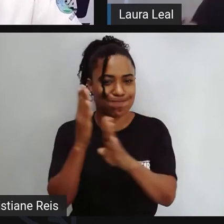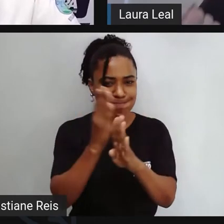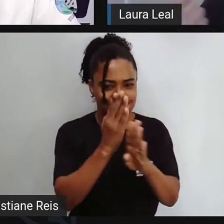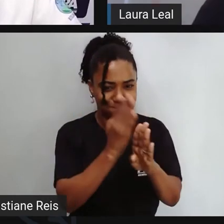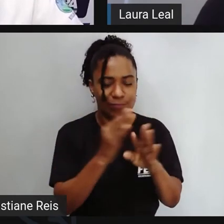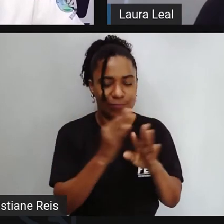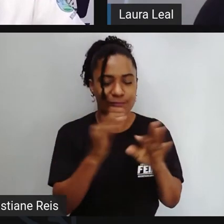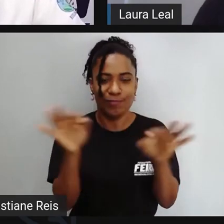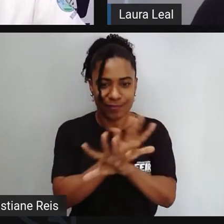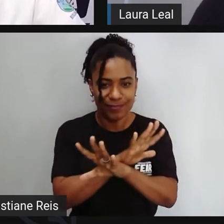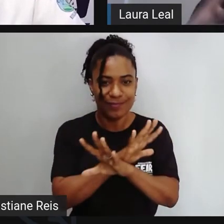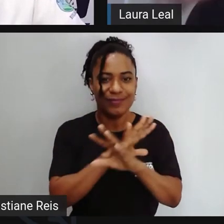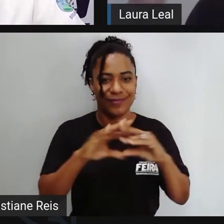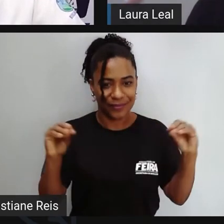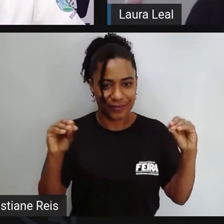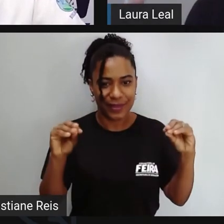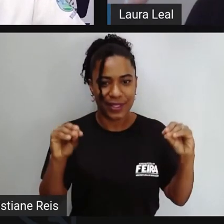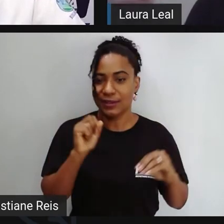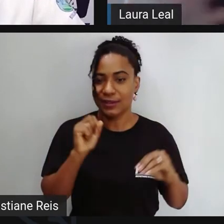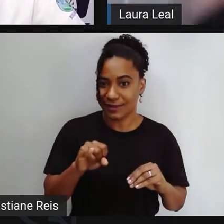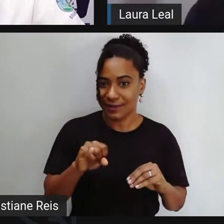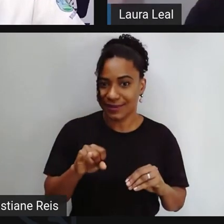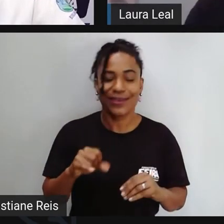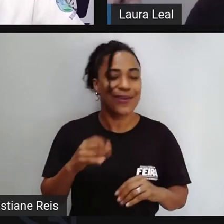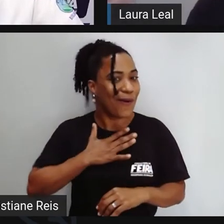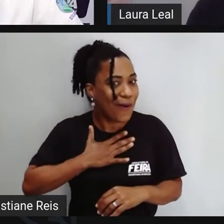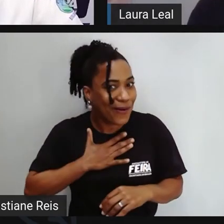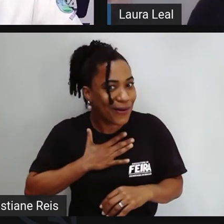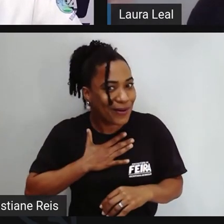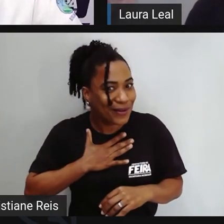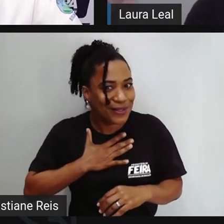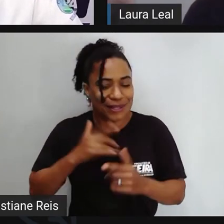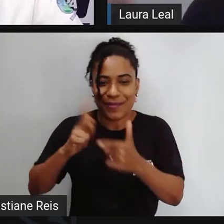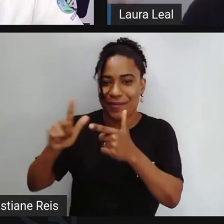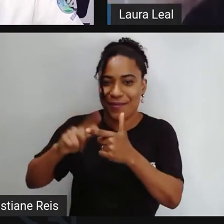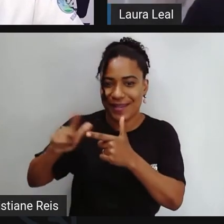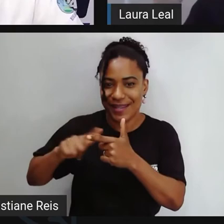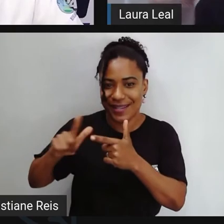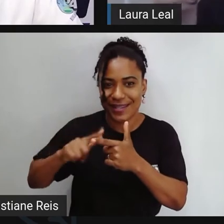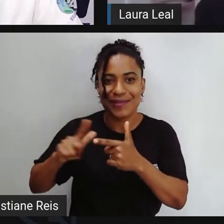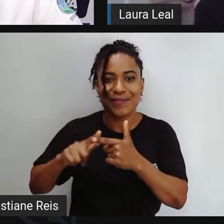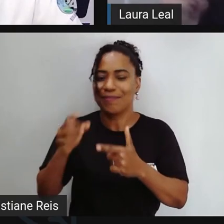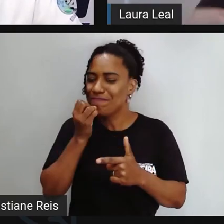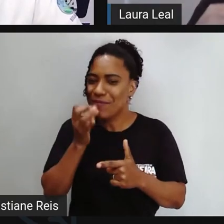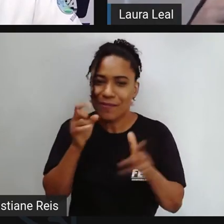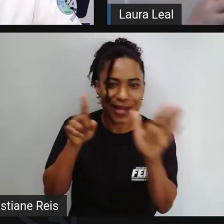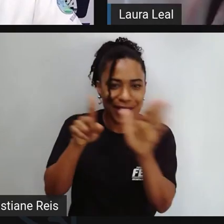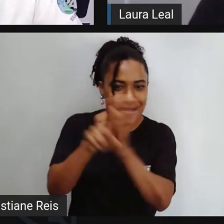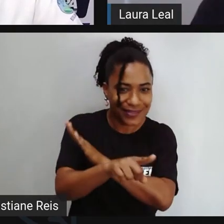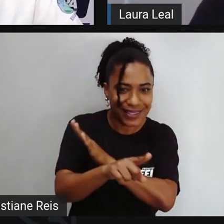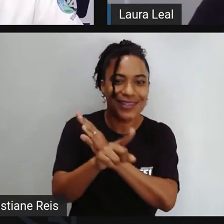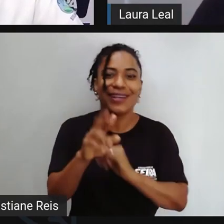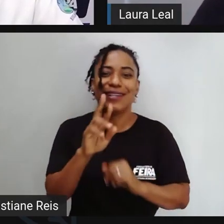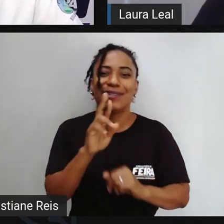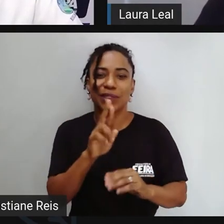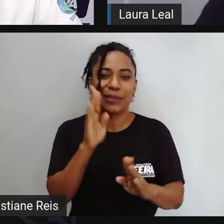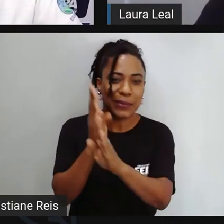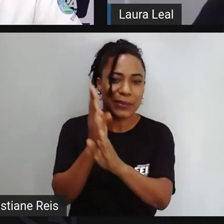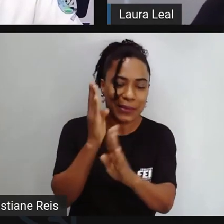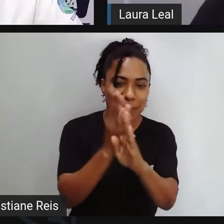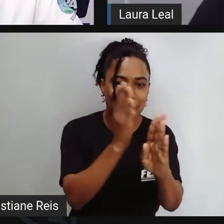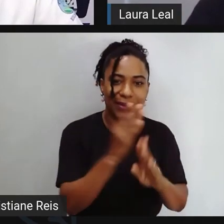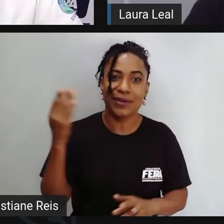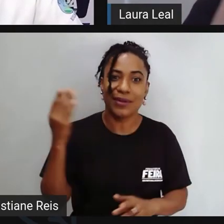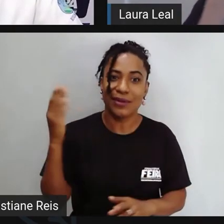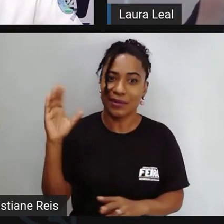tem ânimo e disposição para resolver problemas, você adora resolver problemas, fazer uma pergunta e achar uma resposta, é isso que o cientista faz a vida